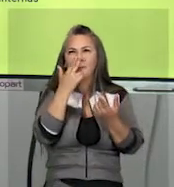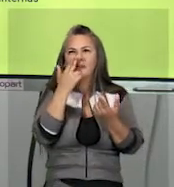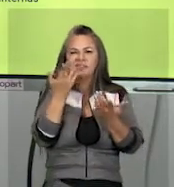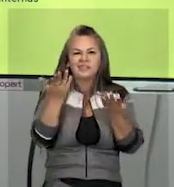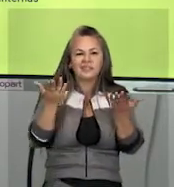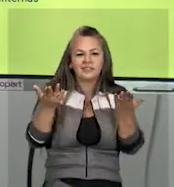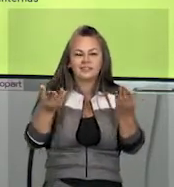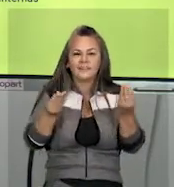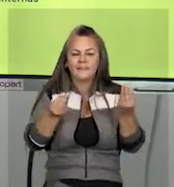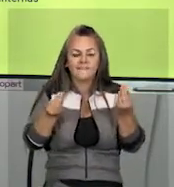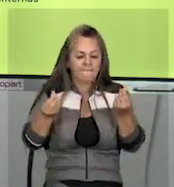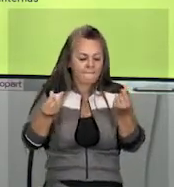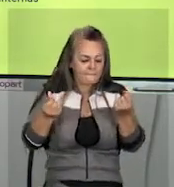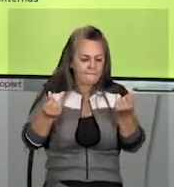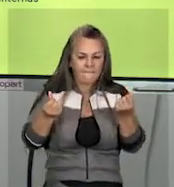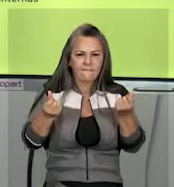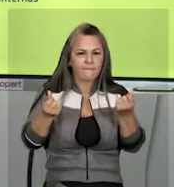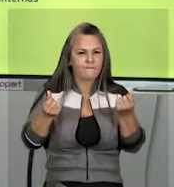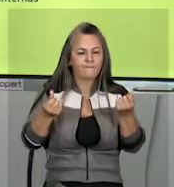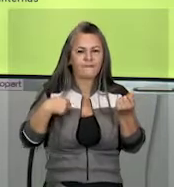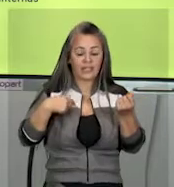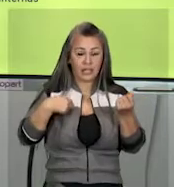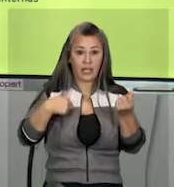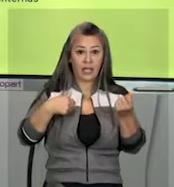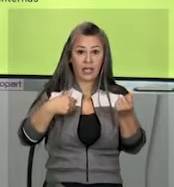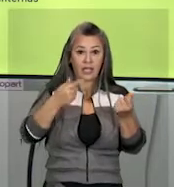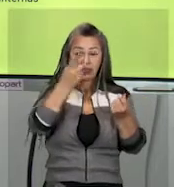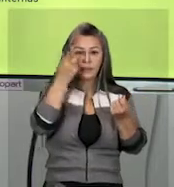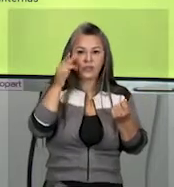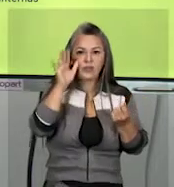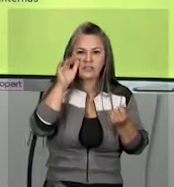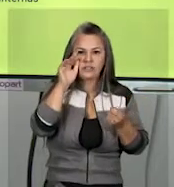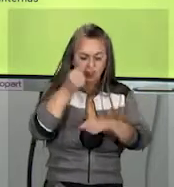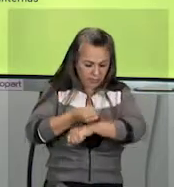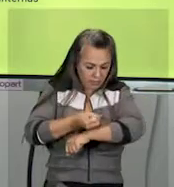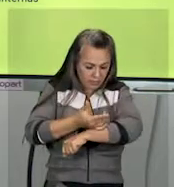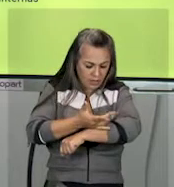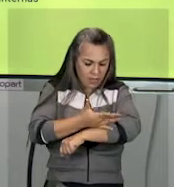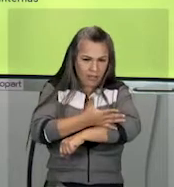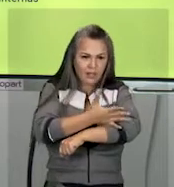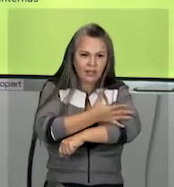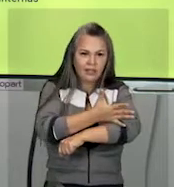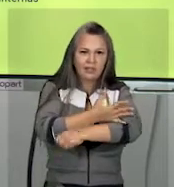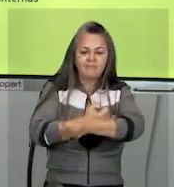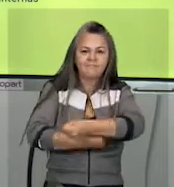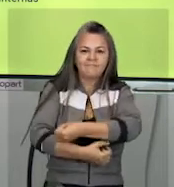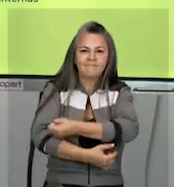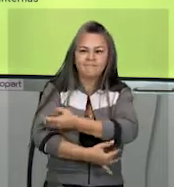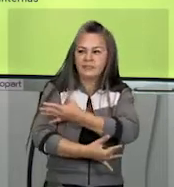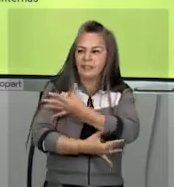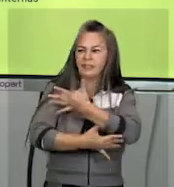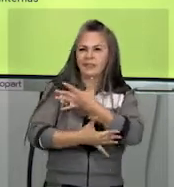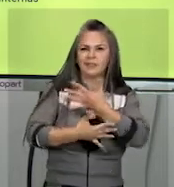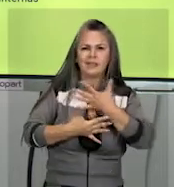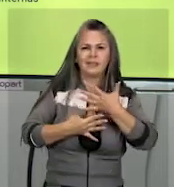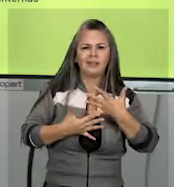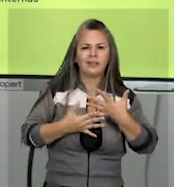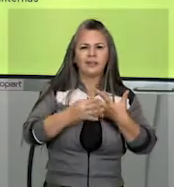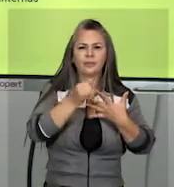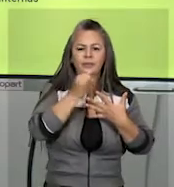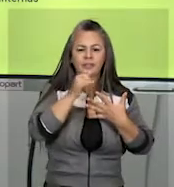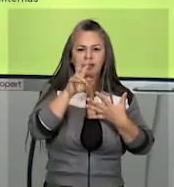vamos dizer assim, liberando as emoções e os sentimentos. É como se fosse uma purificação, se ela se perdoasse a si